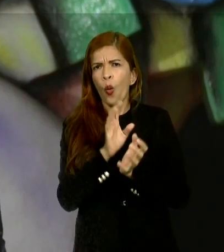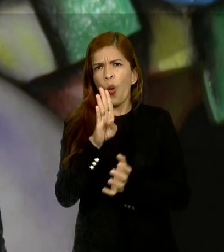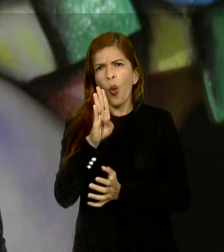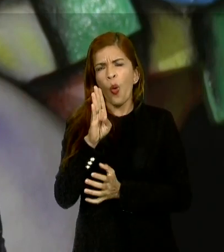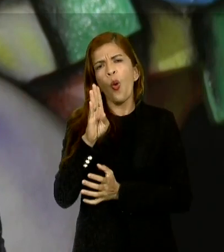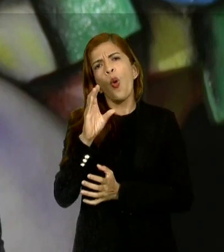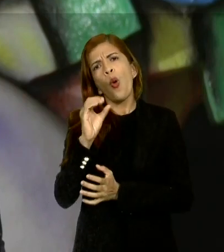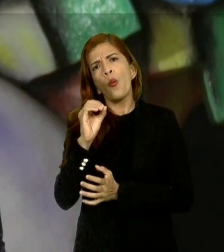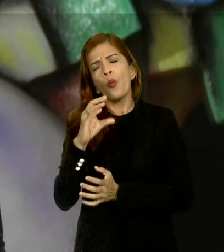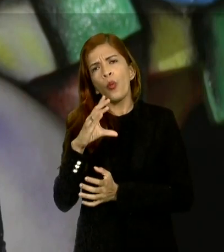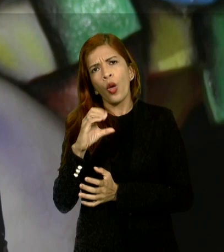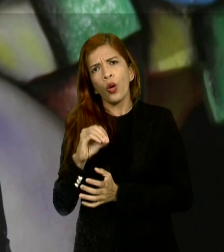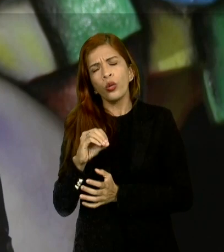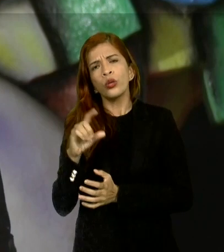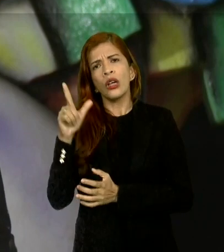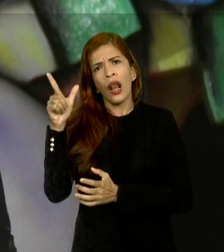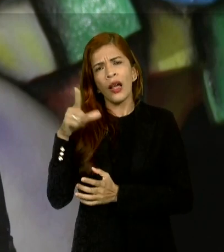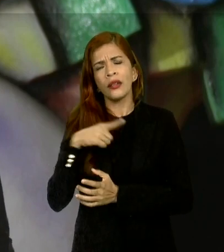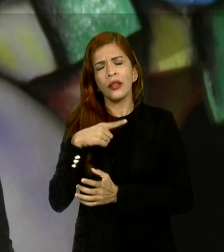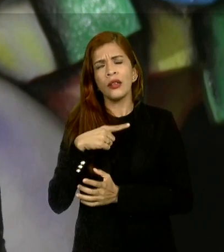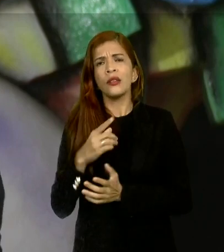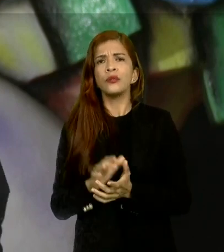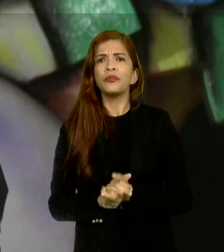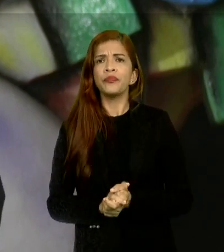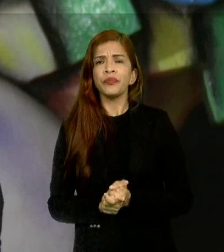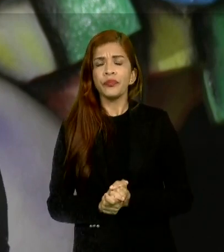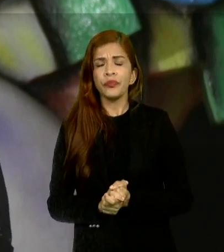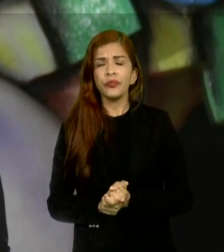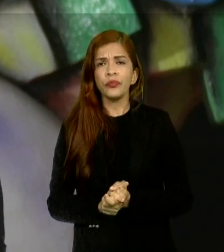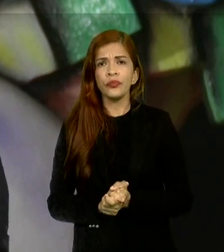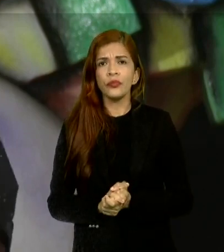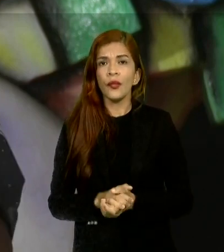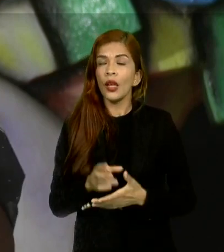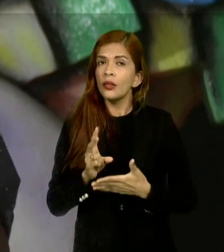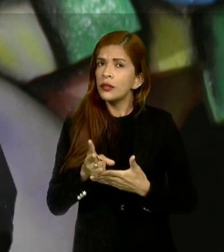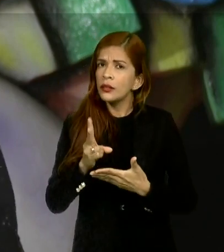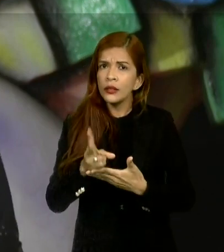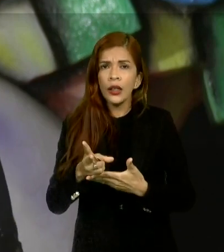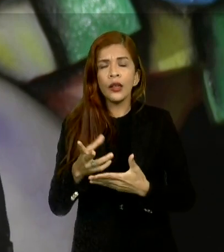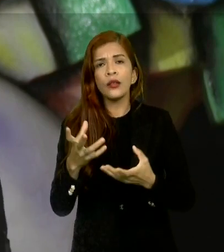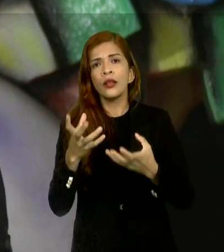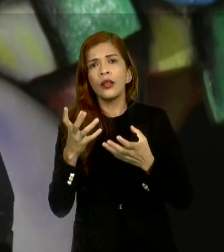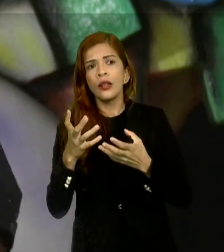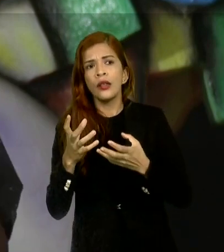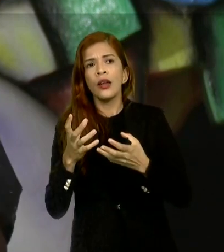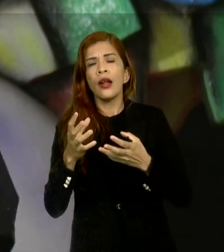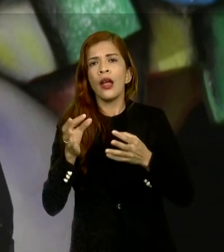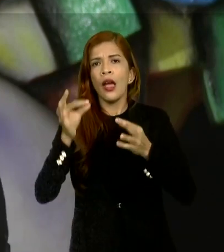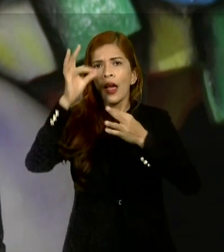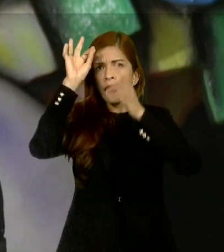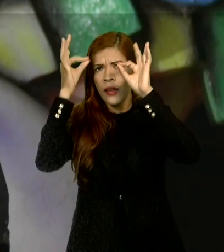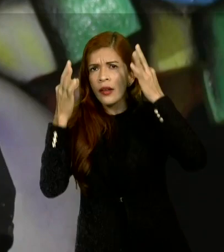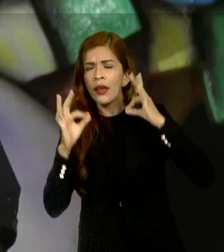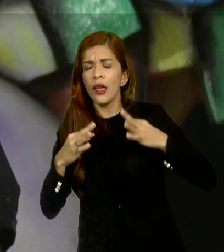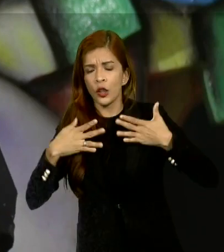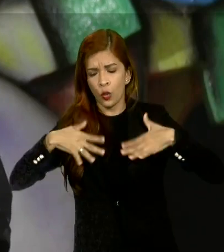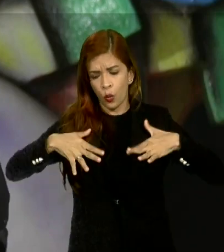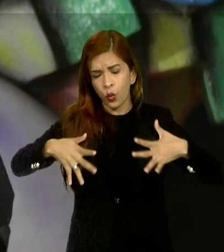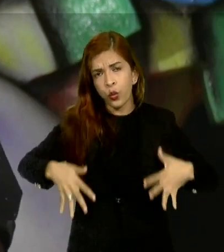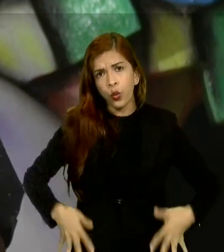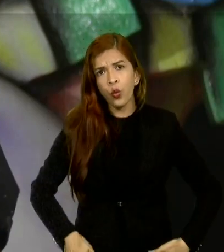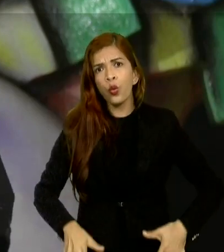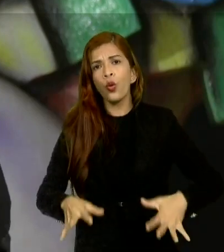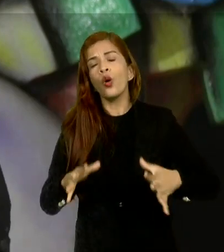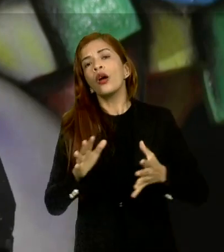do Codozinho, do centro, né? Que sempre teve a necessidade de fazer adereços e alegoria, e a gente